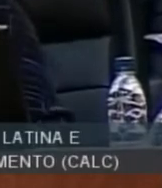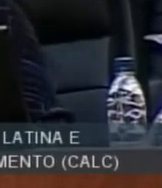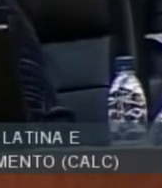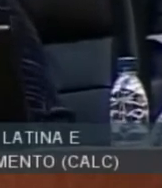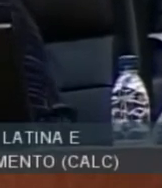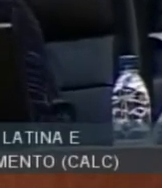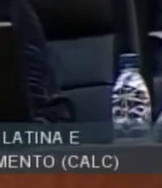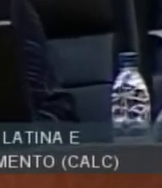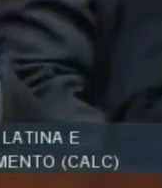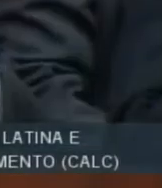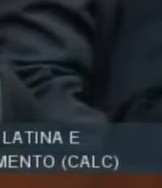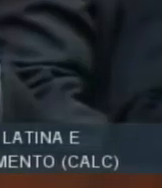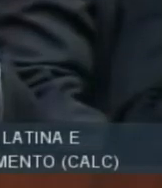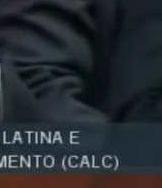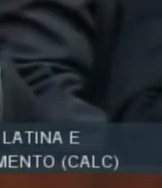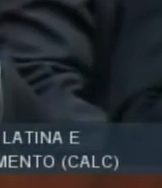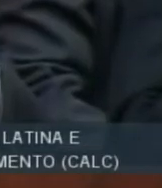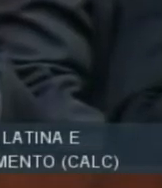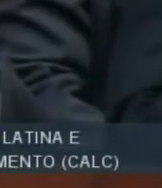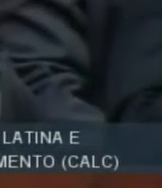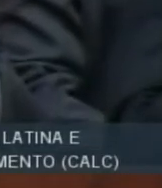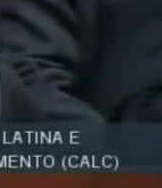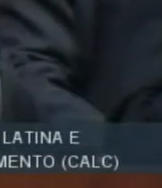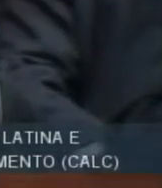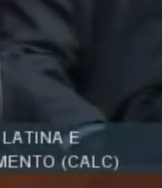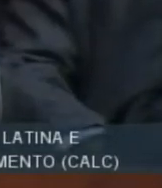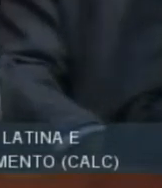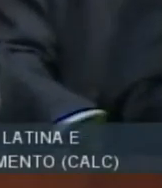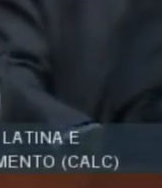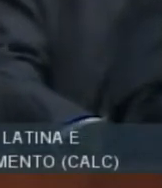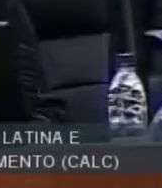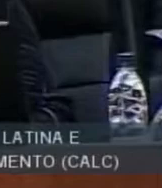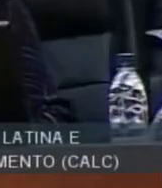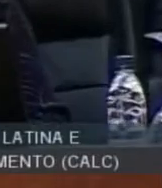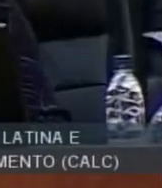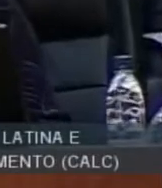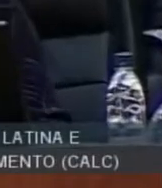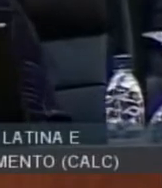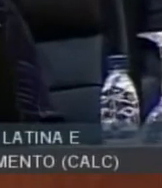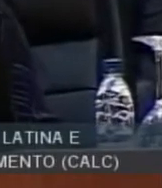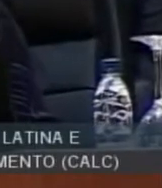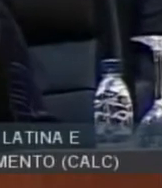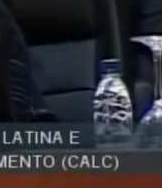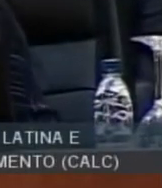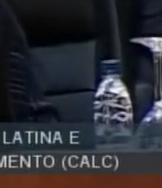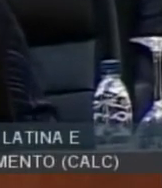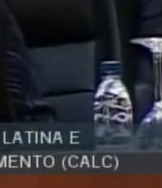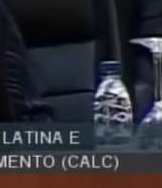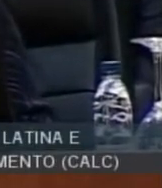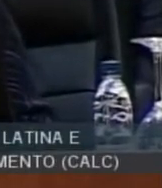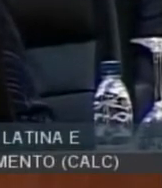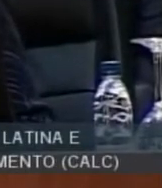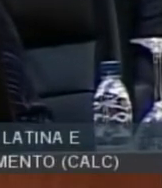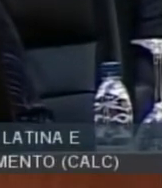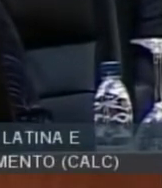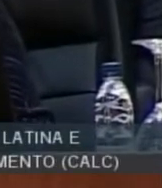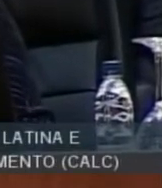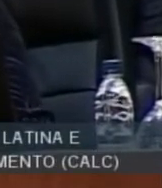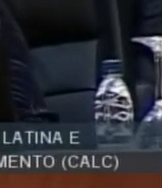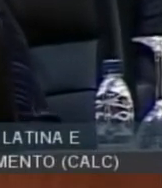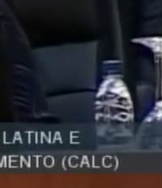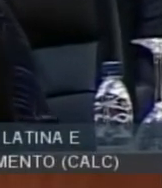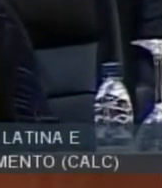institucionalização de algo que começou em 2008 na Bahia, com a presença do